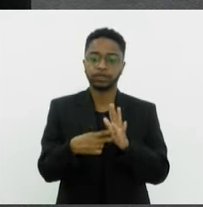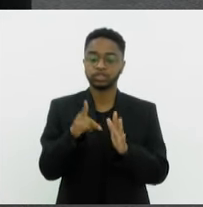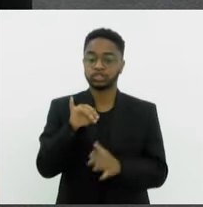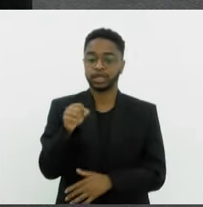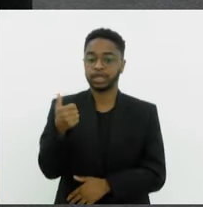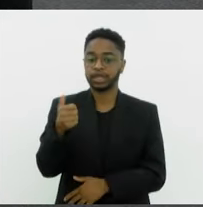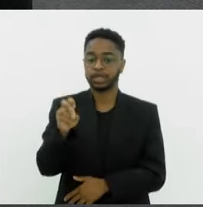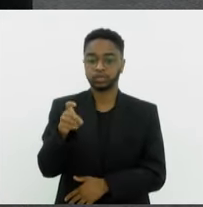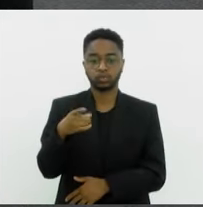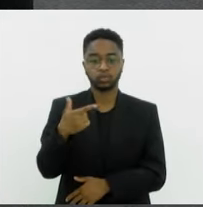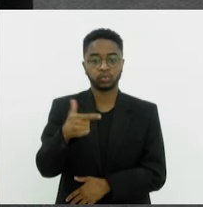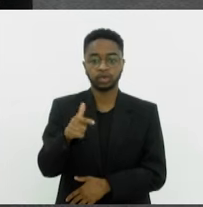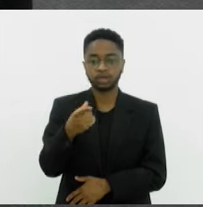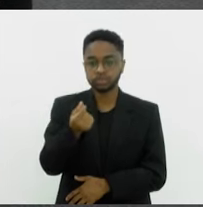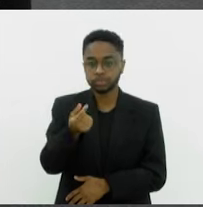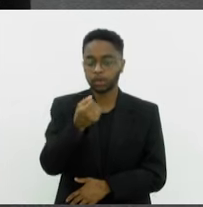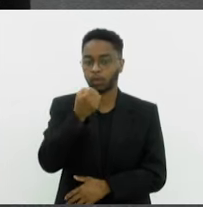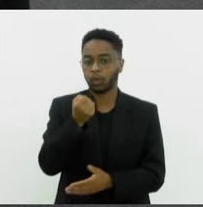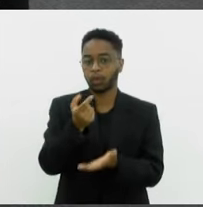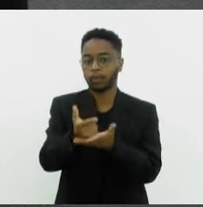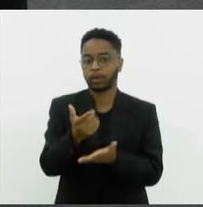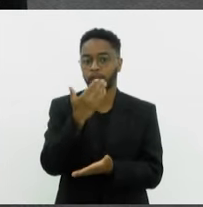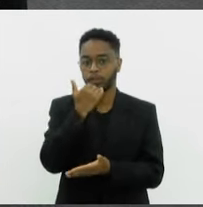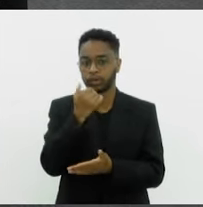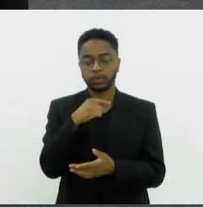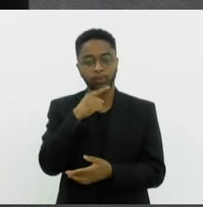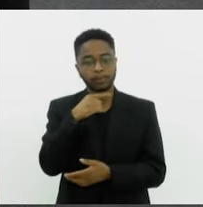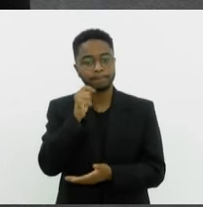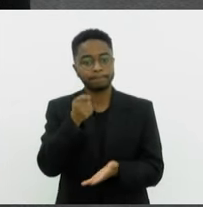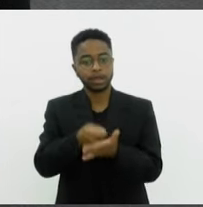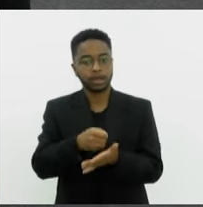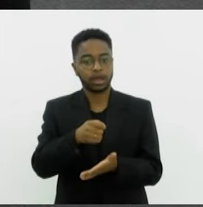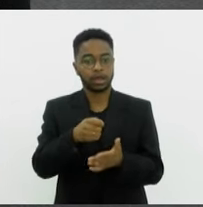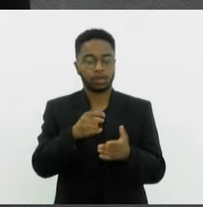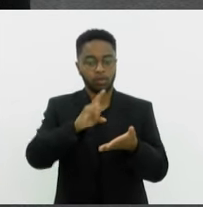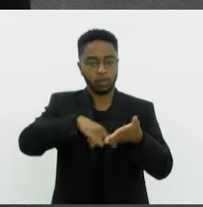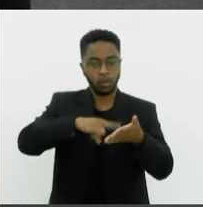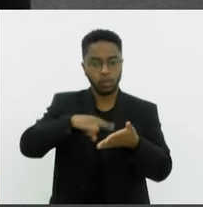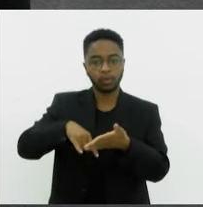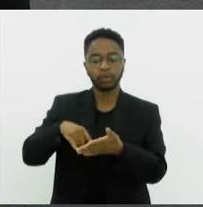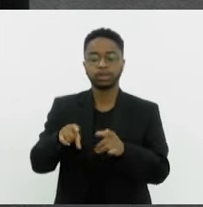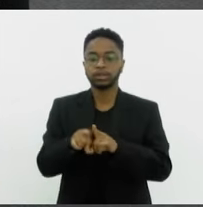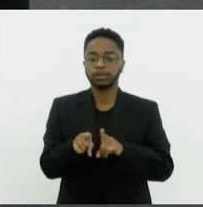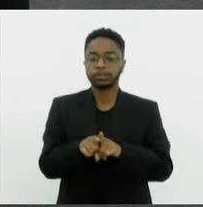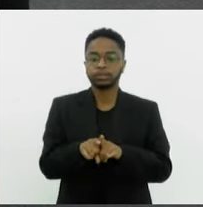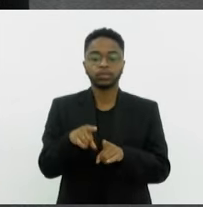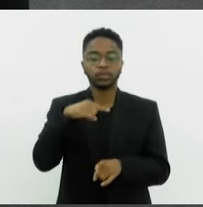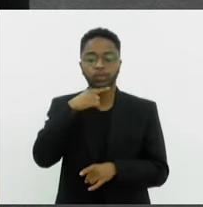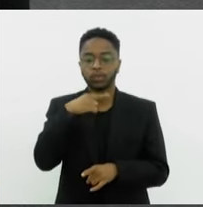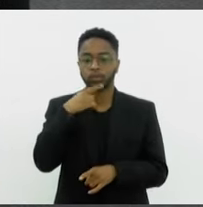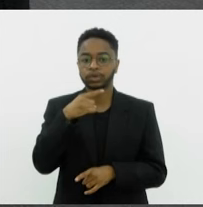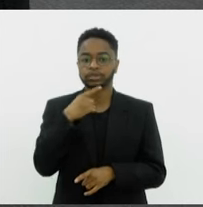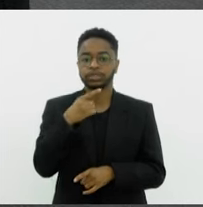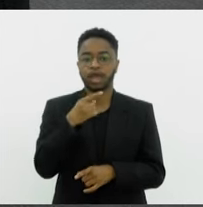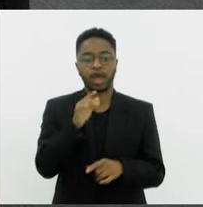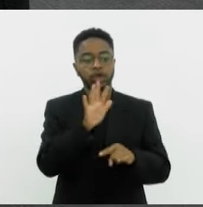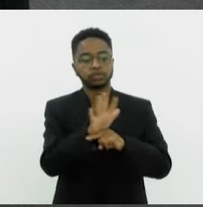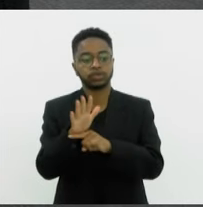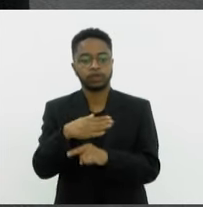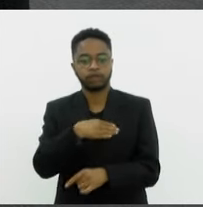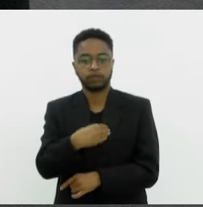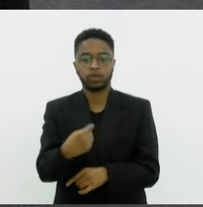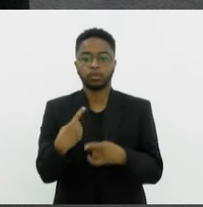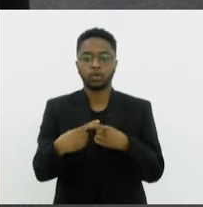dinheiro para comprar comida, e não ter dinheiro para pagar suas contas, e não ter dinheiro para assistir os seus filhos e filhas, porque o